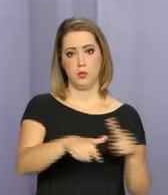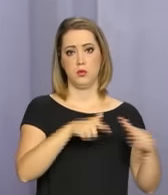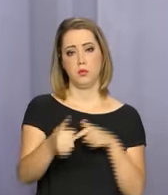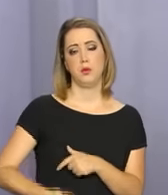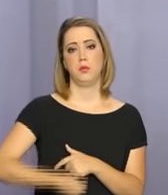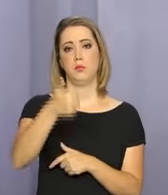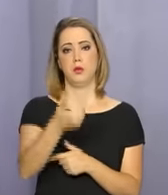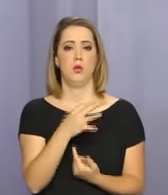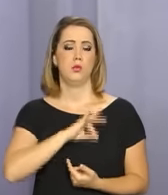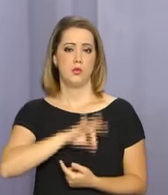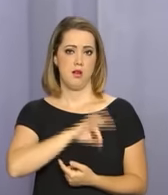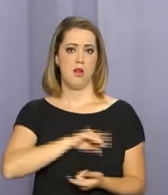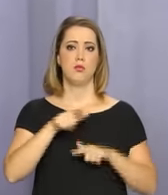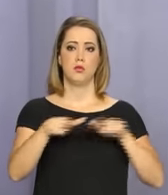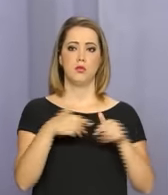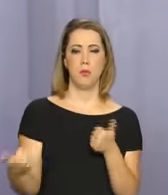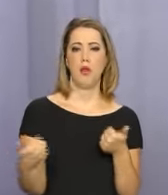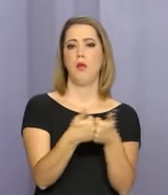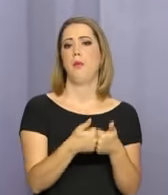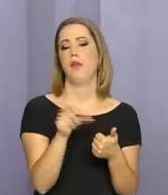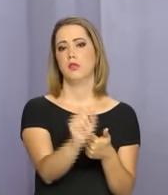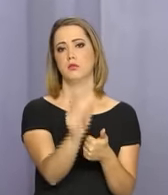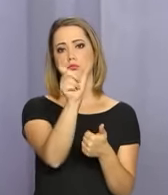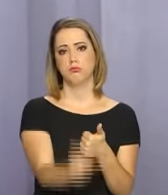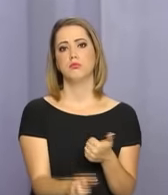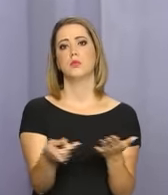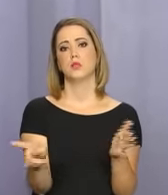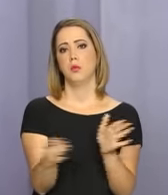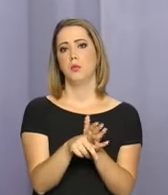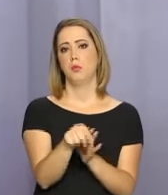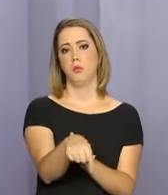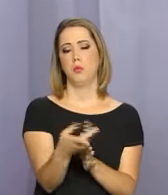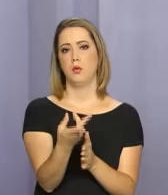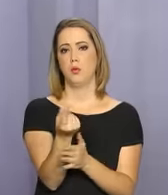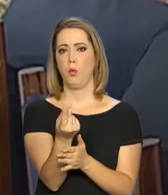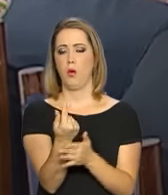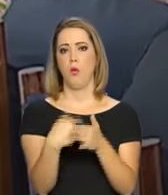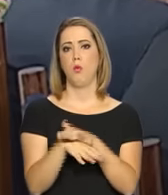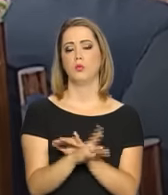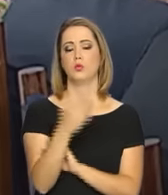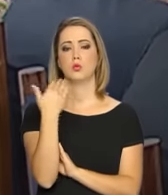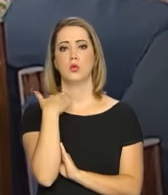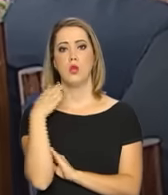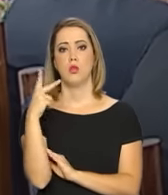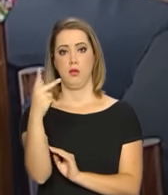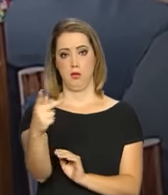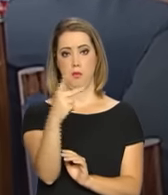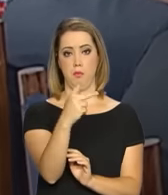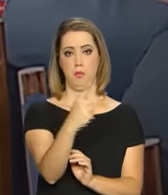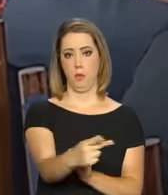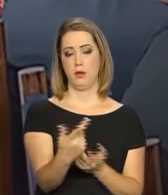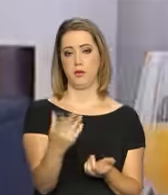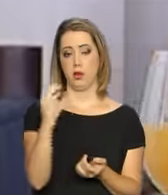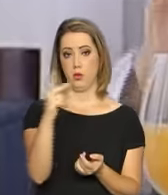rentabilidade do Trabalhador aproxima isso mais do que seria o rendimento da poupança outro anúncio feito foi com relação